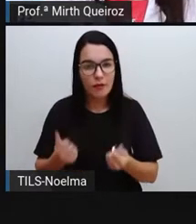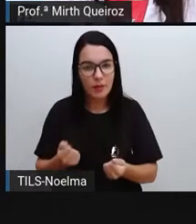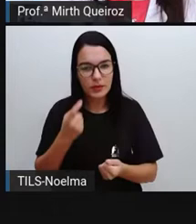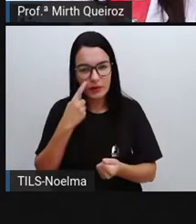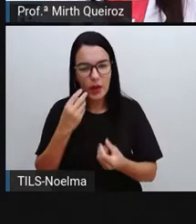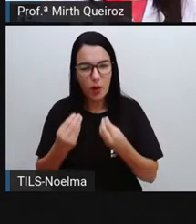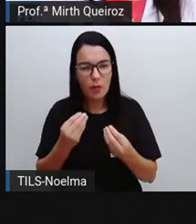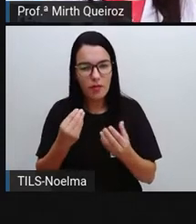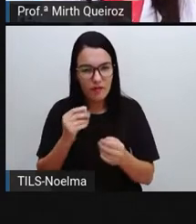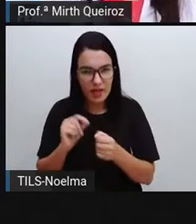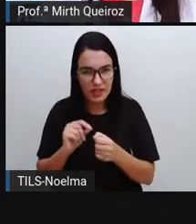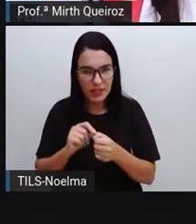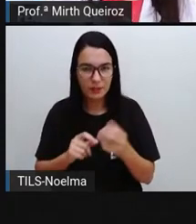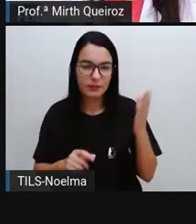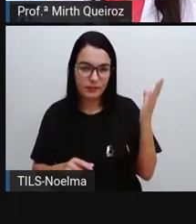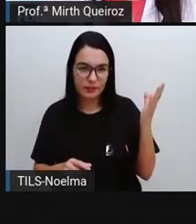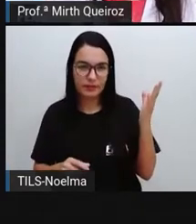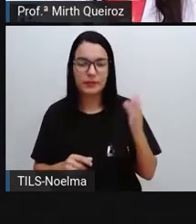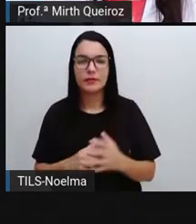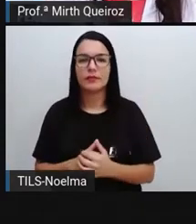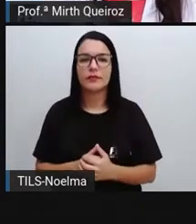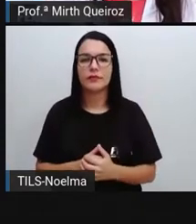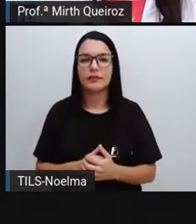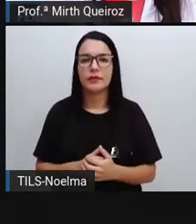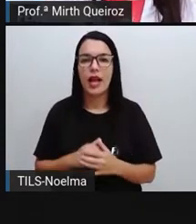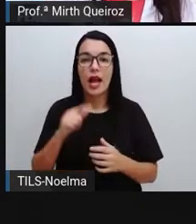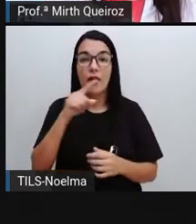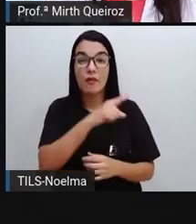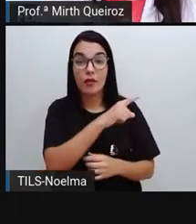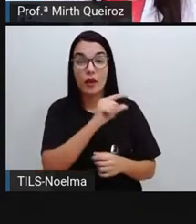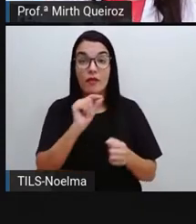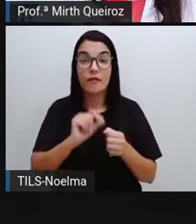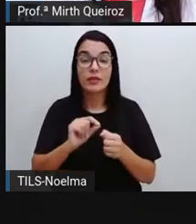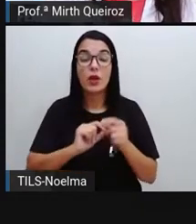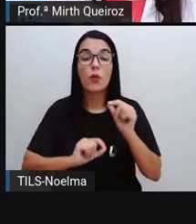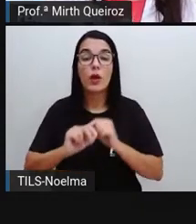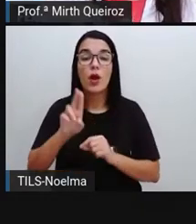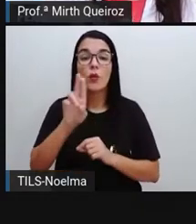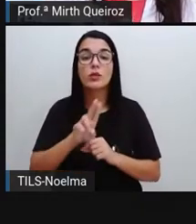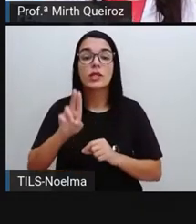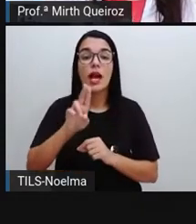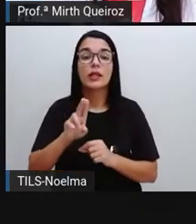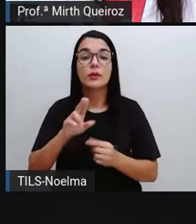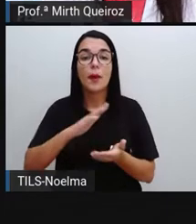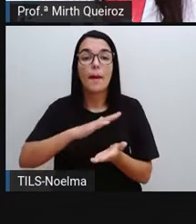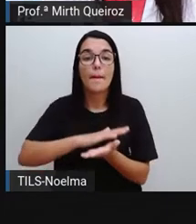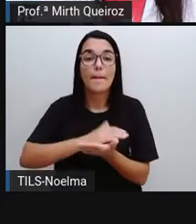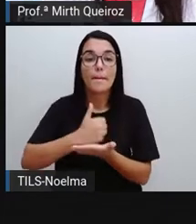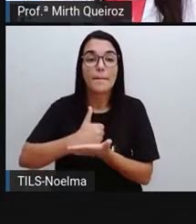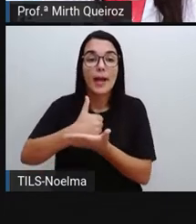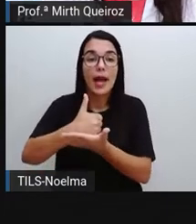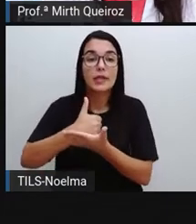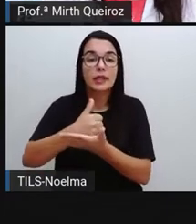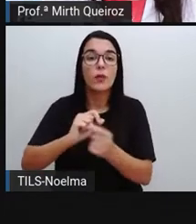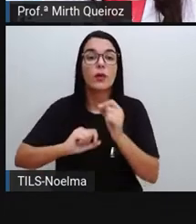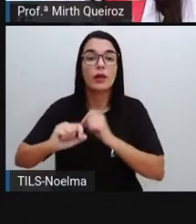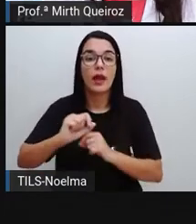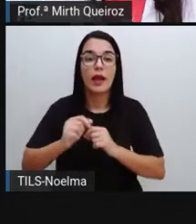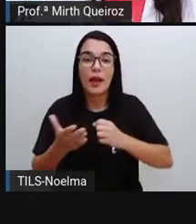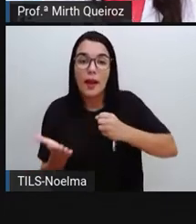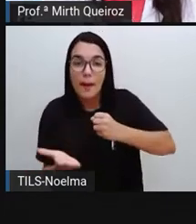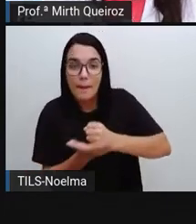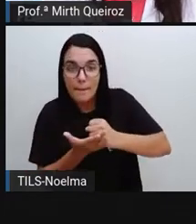Vamos ver como fazer? Então, primeiro aqui, ó. Aqui foi usado como base para a gravura uma lâmina de